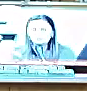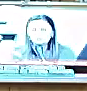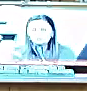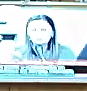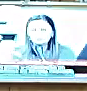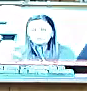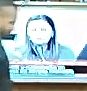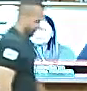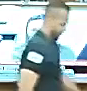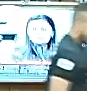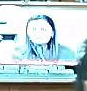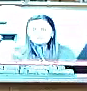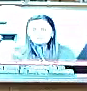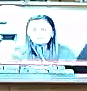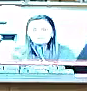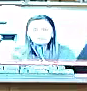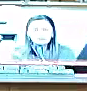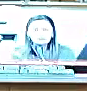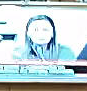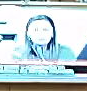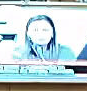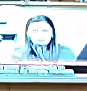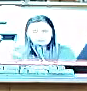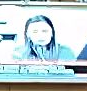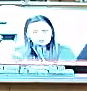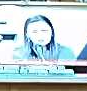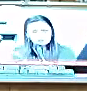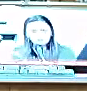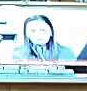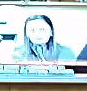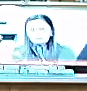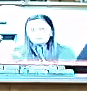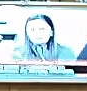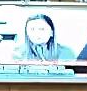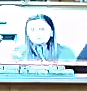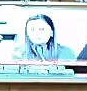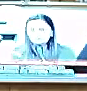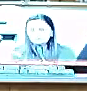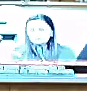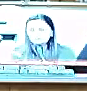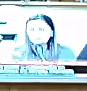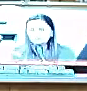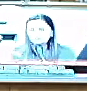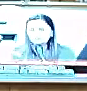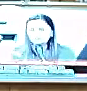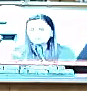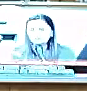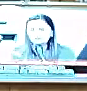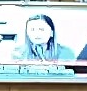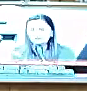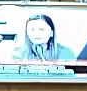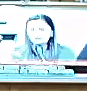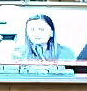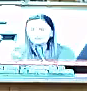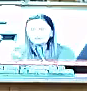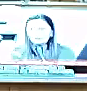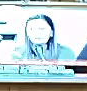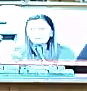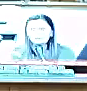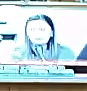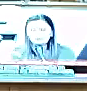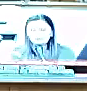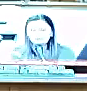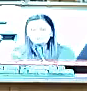projeto que ele seja divulgado com concretude que seja realmente é de fato né com